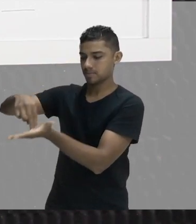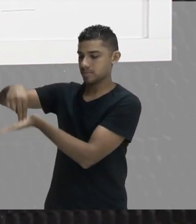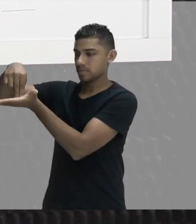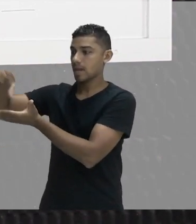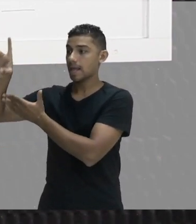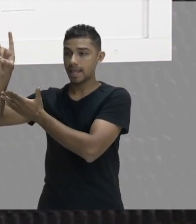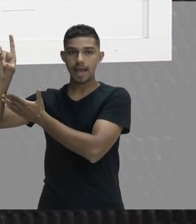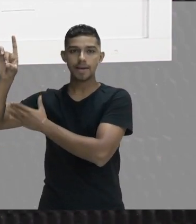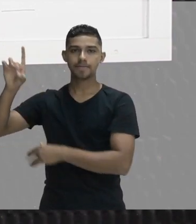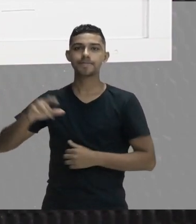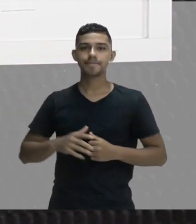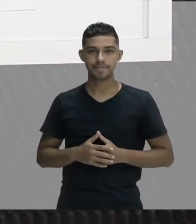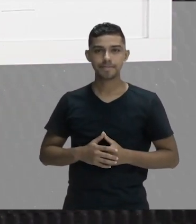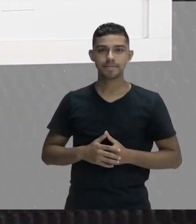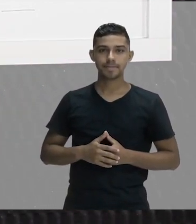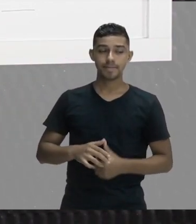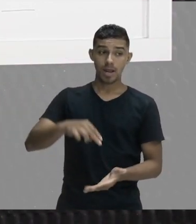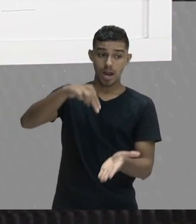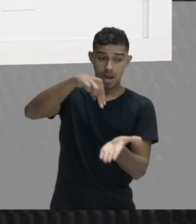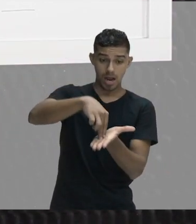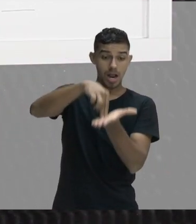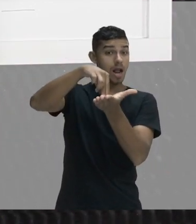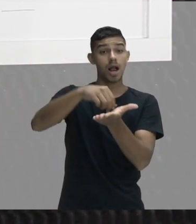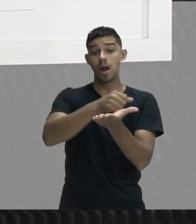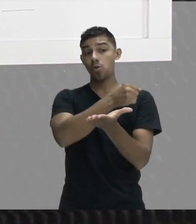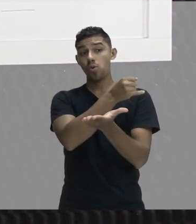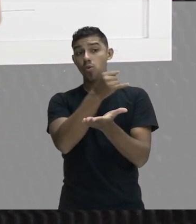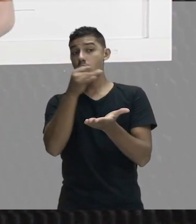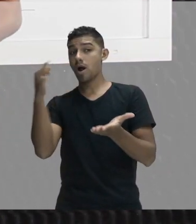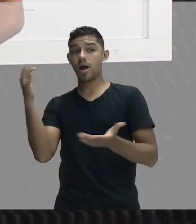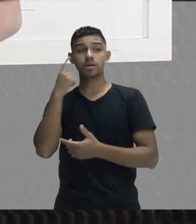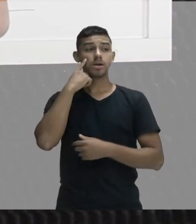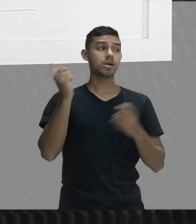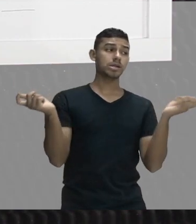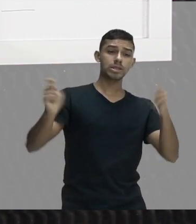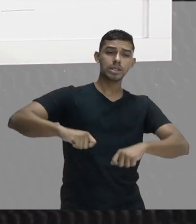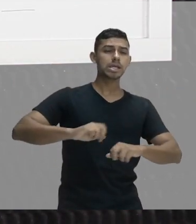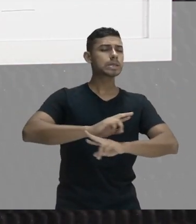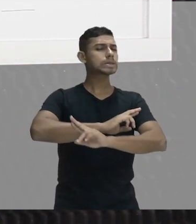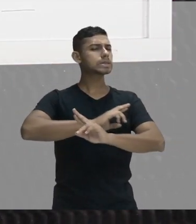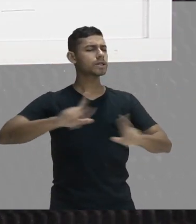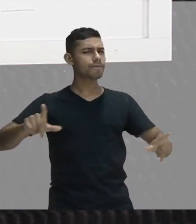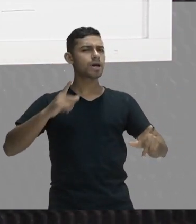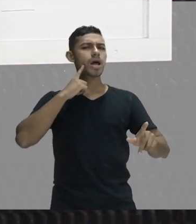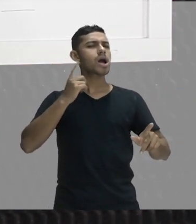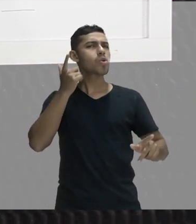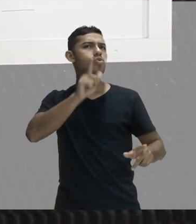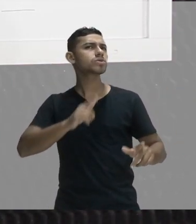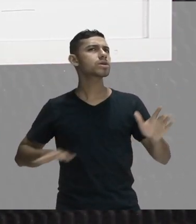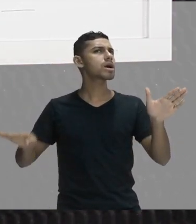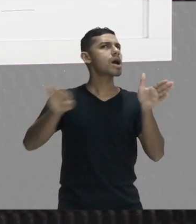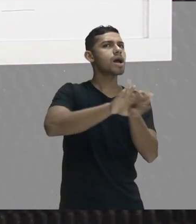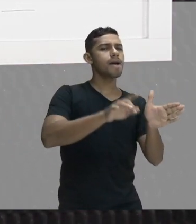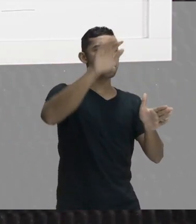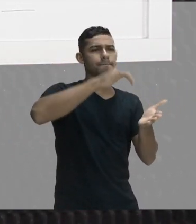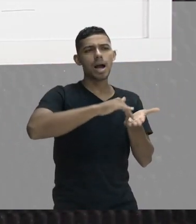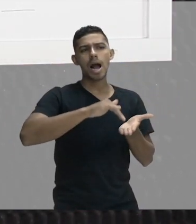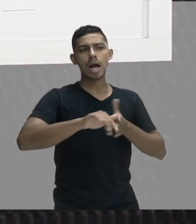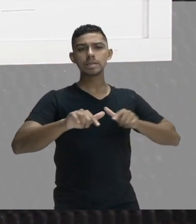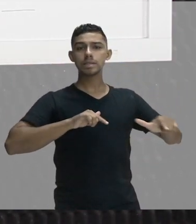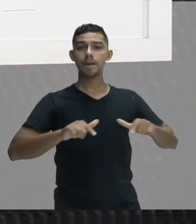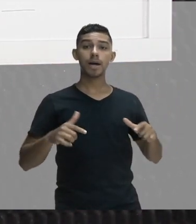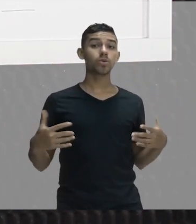um D. Aí a pergunta que eu faço, de quantas formas diferentes você pode chegar no seu escritório, no seu